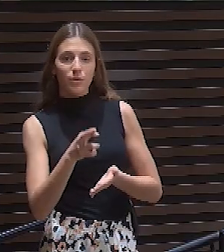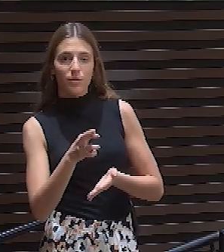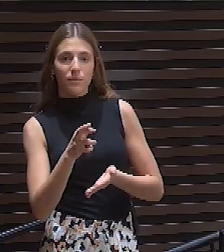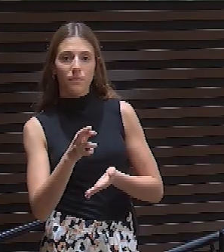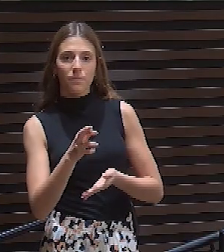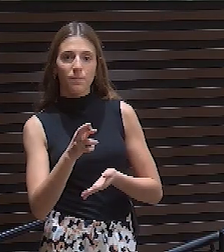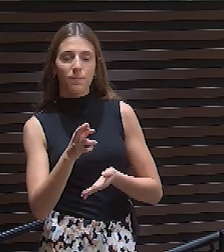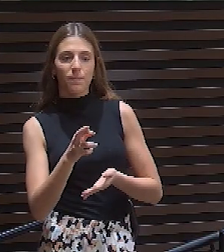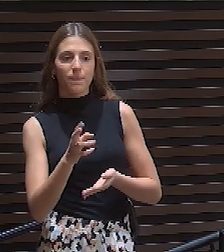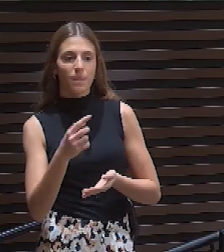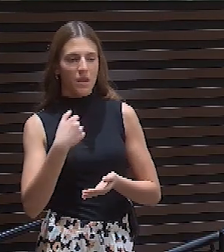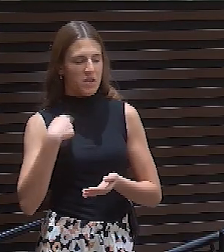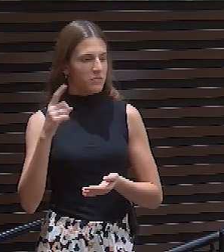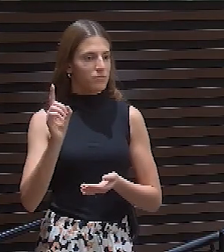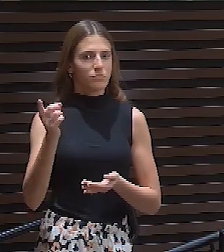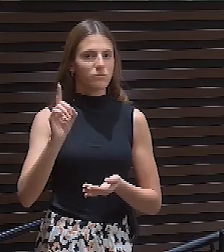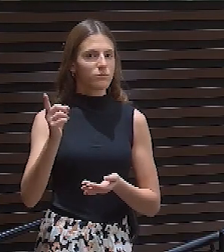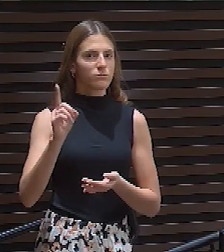sou